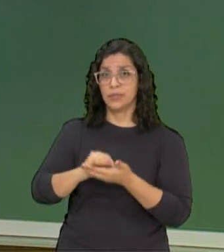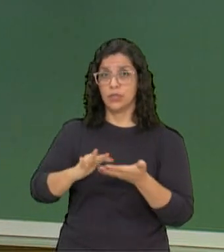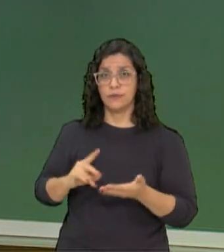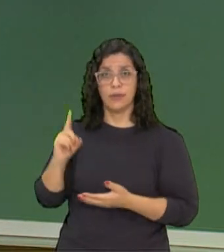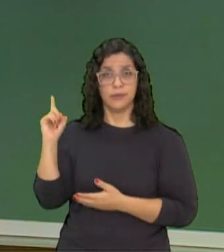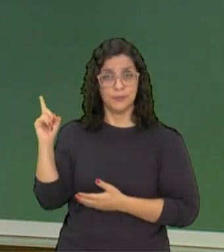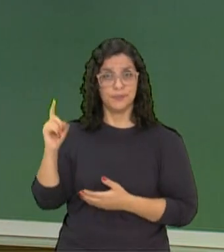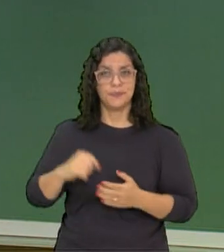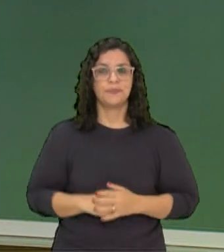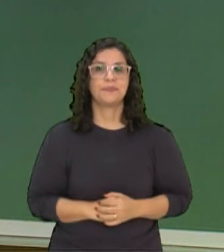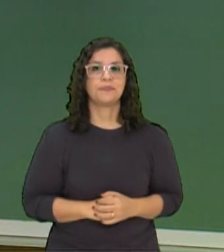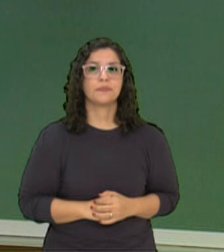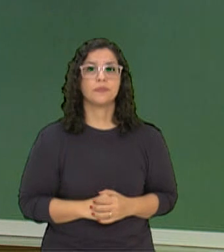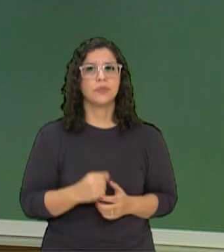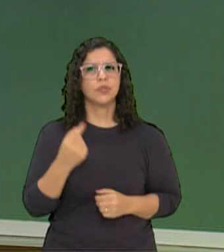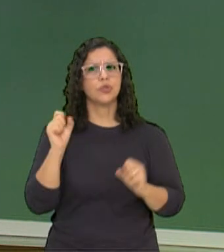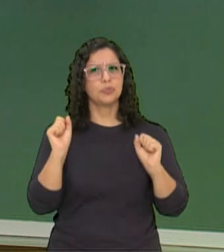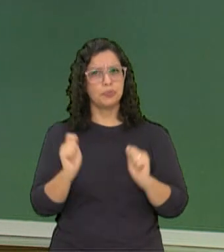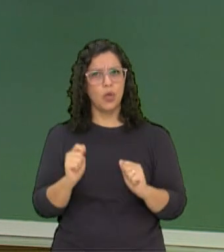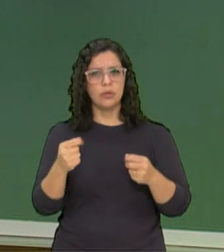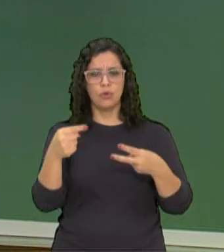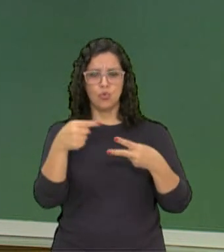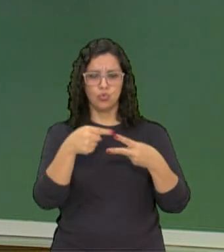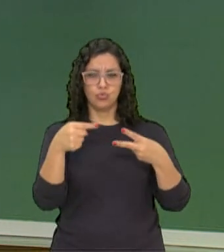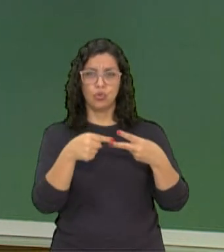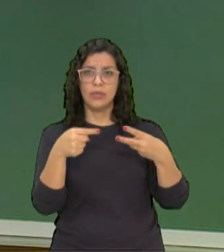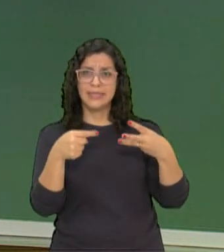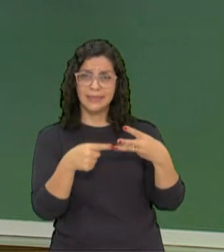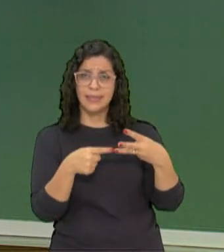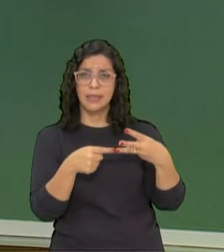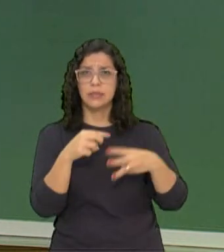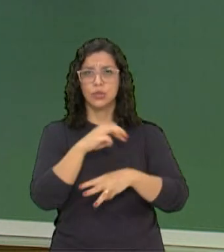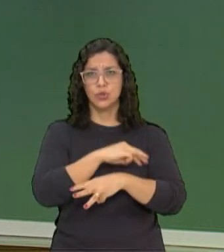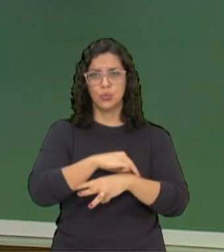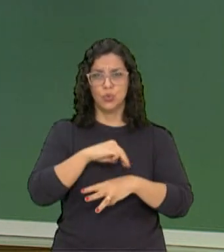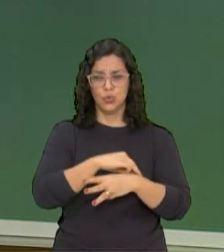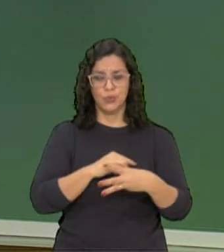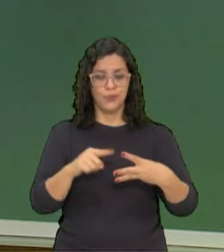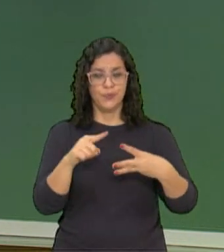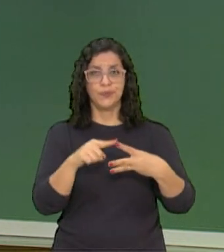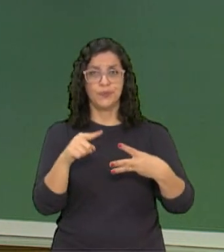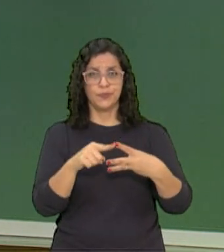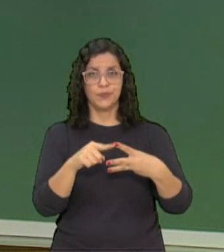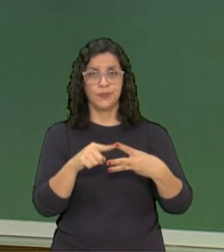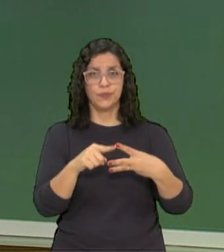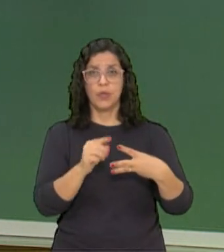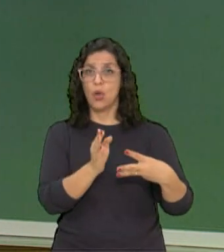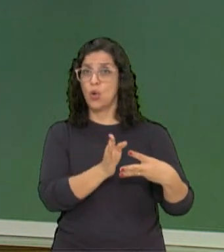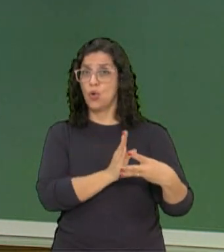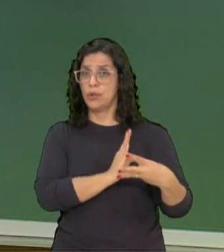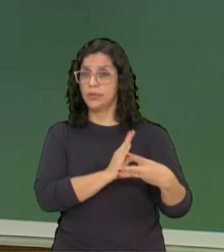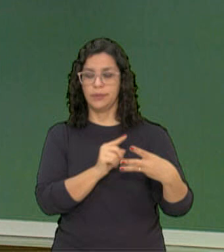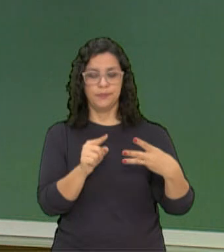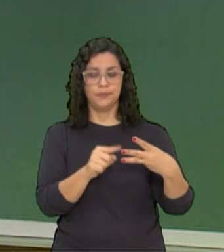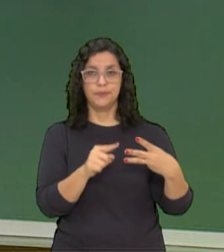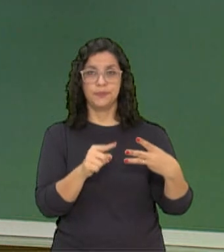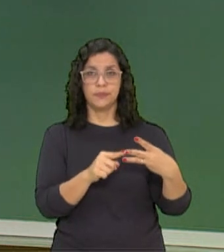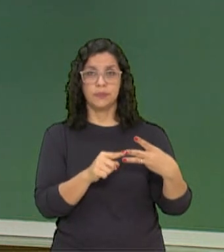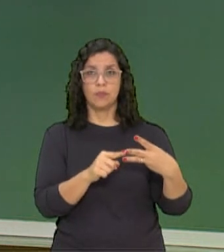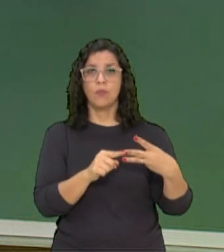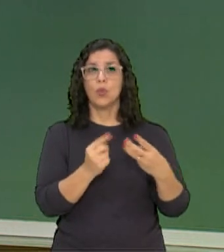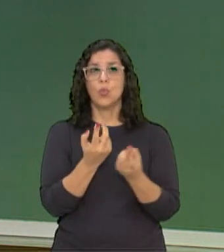então ao exercício, gente. Podemos classificar o tecido muscular em 3 tipos: o estriado cardíaco, o